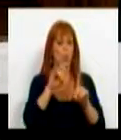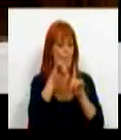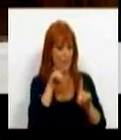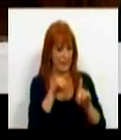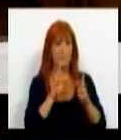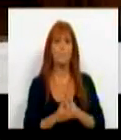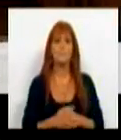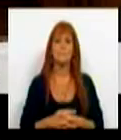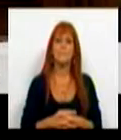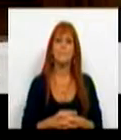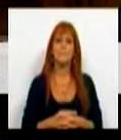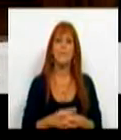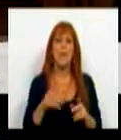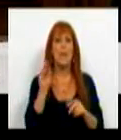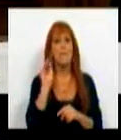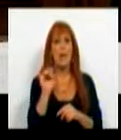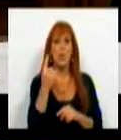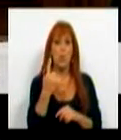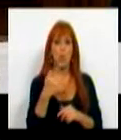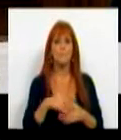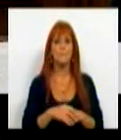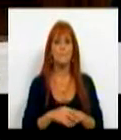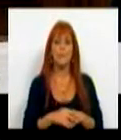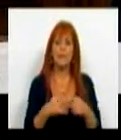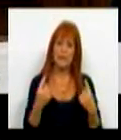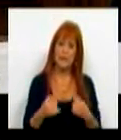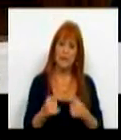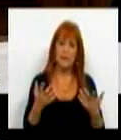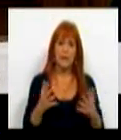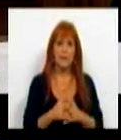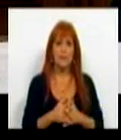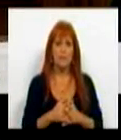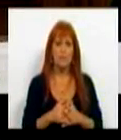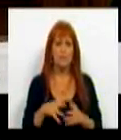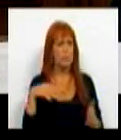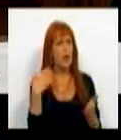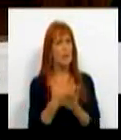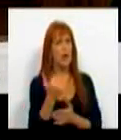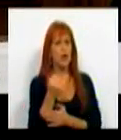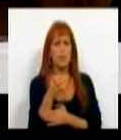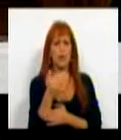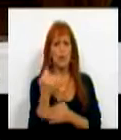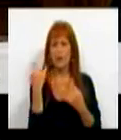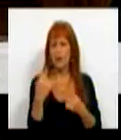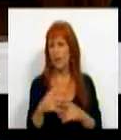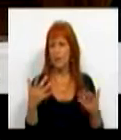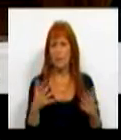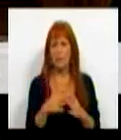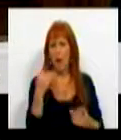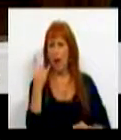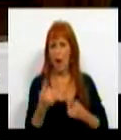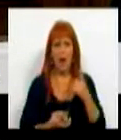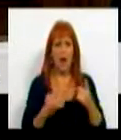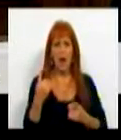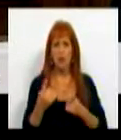O Banif era um banco que tinha, até 2012, que teve